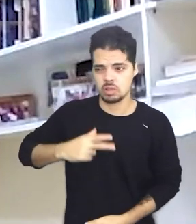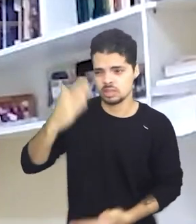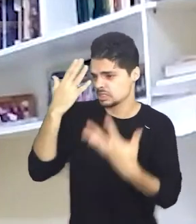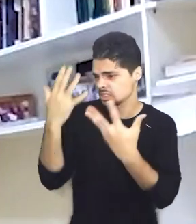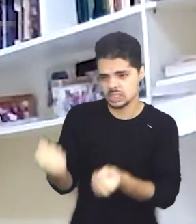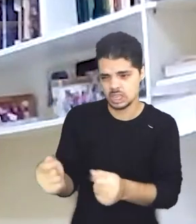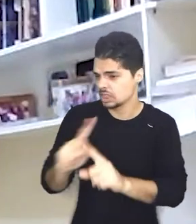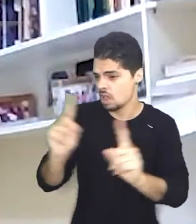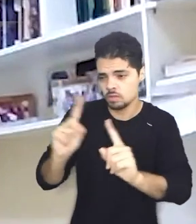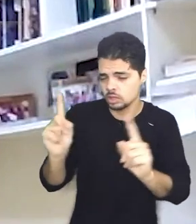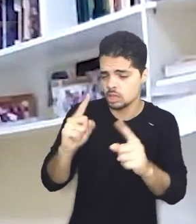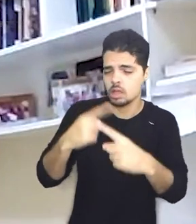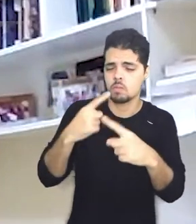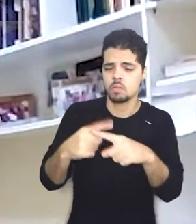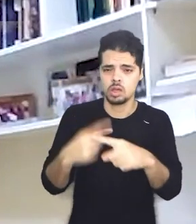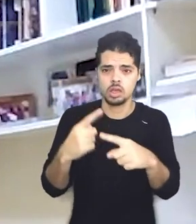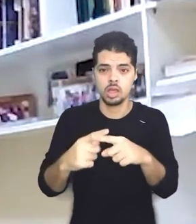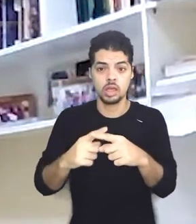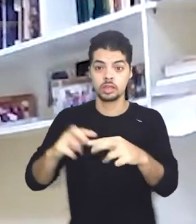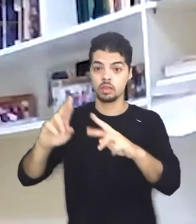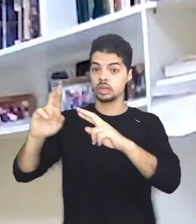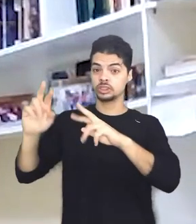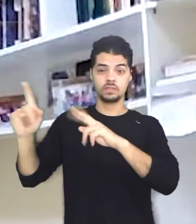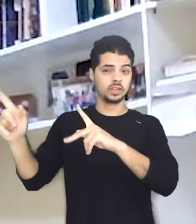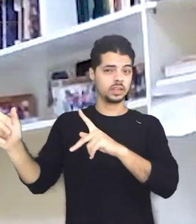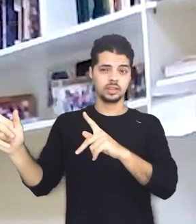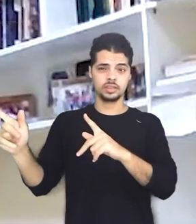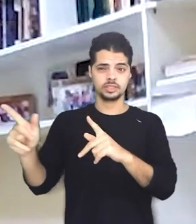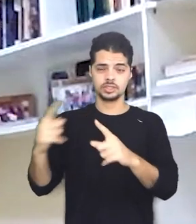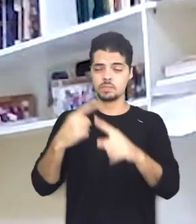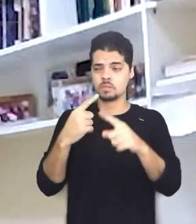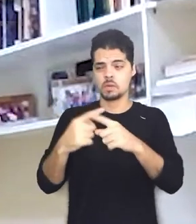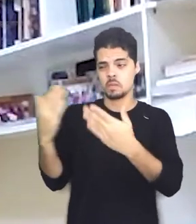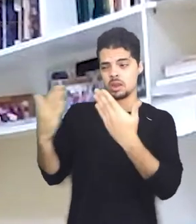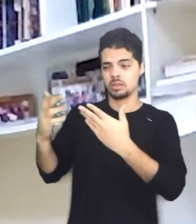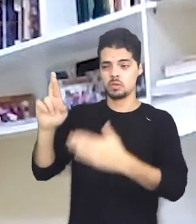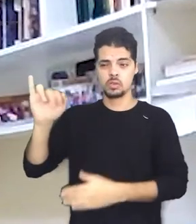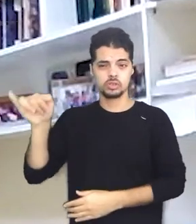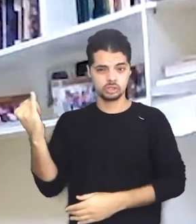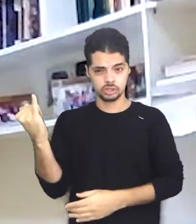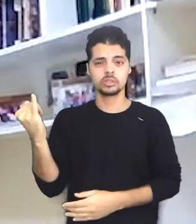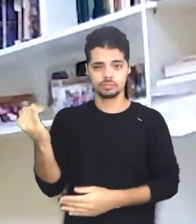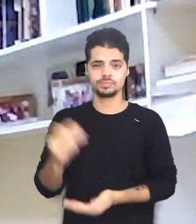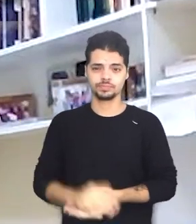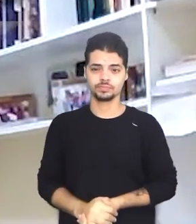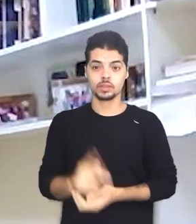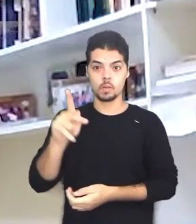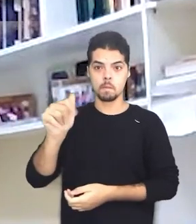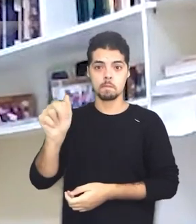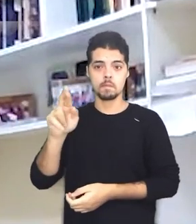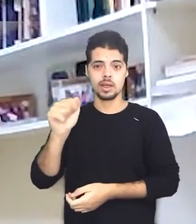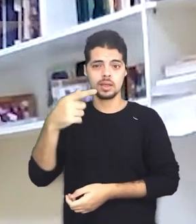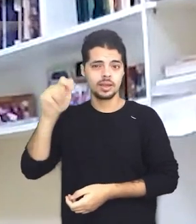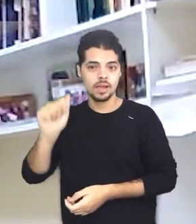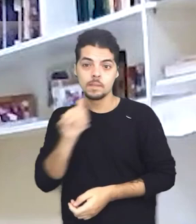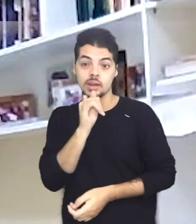próprios, não concordavam com a separação e nem com a centralidade assumida pelo Rio de Janeiro. O